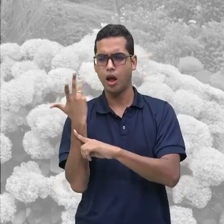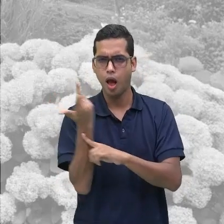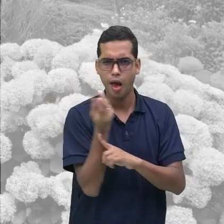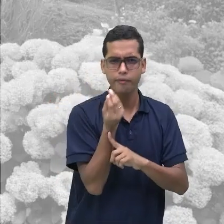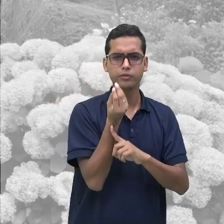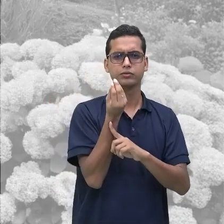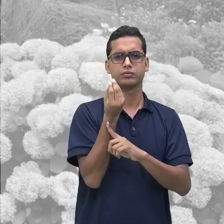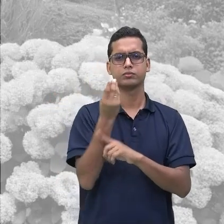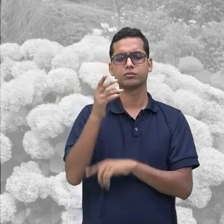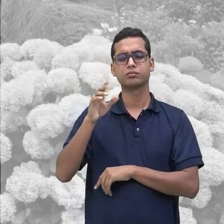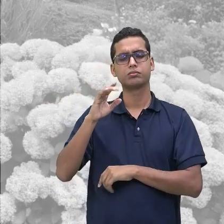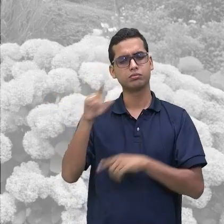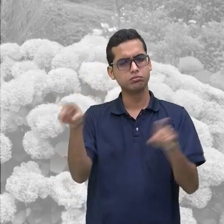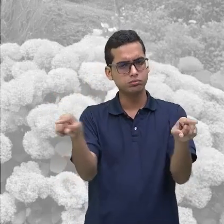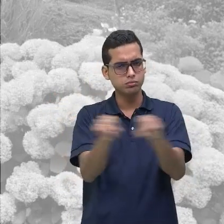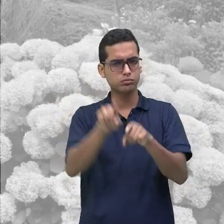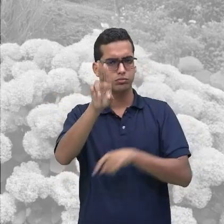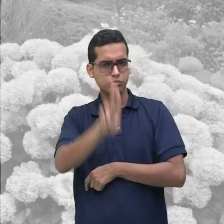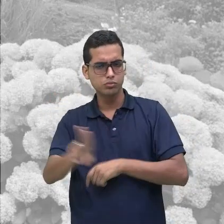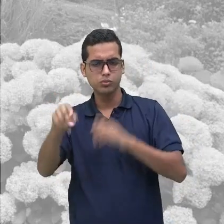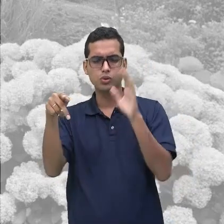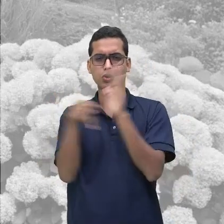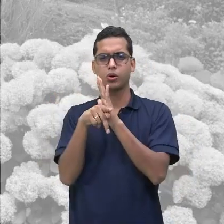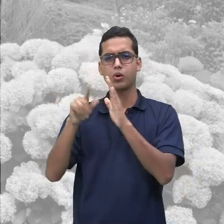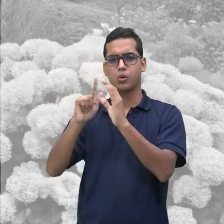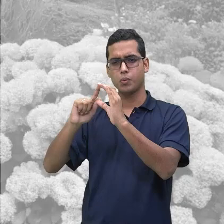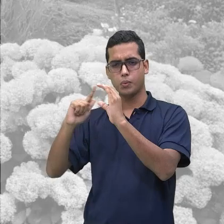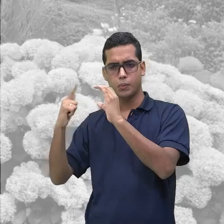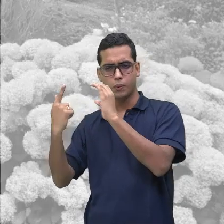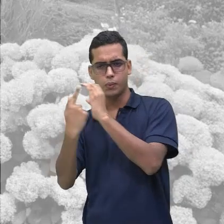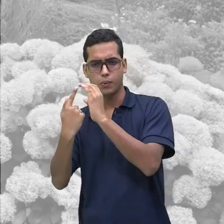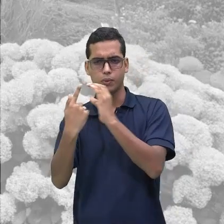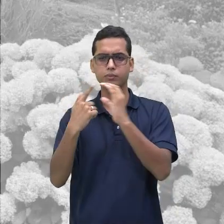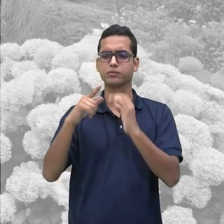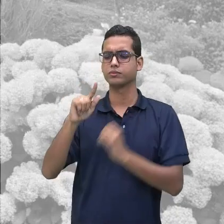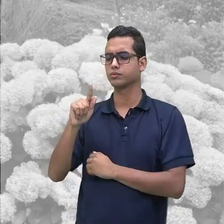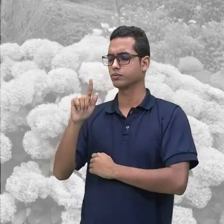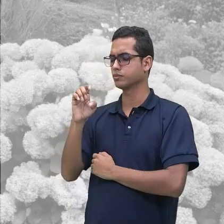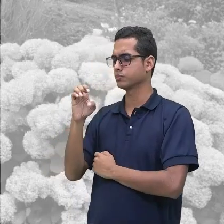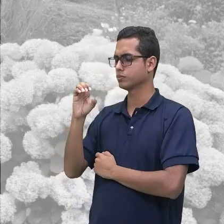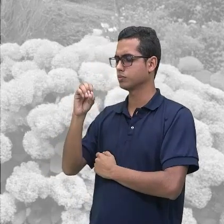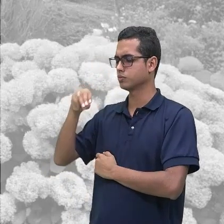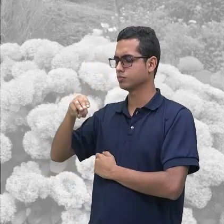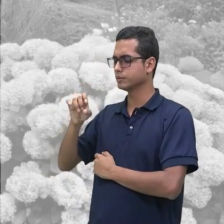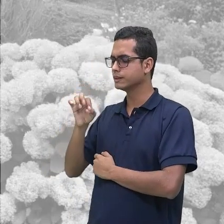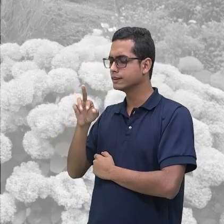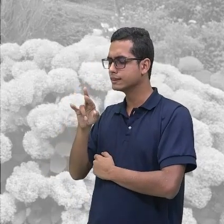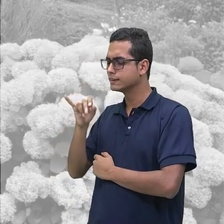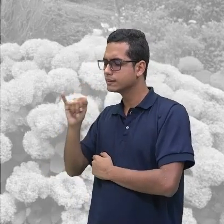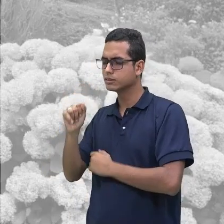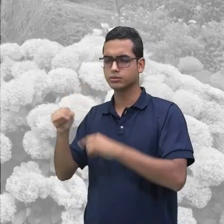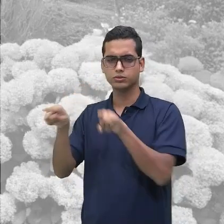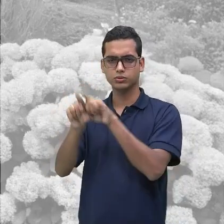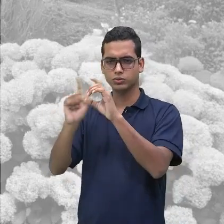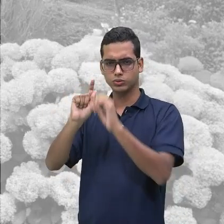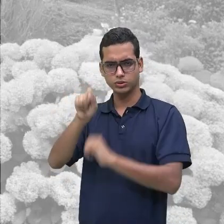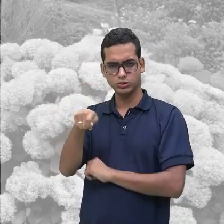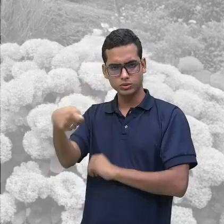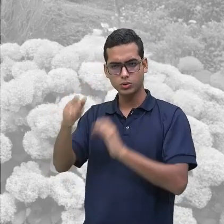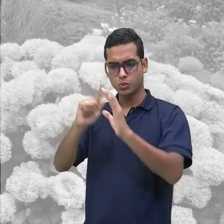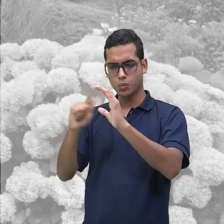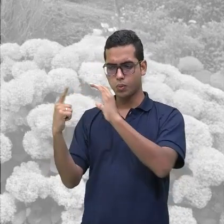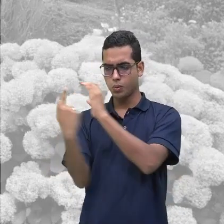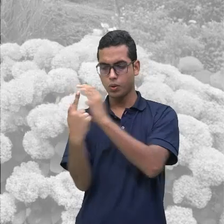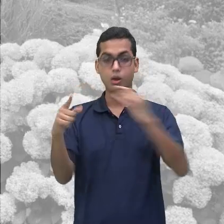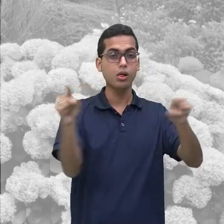utilizando a matemática, a geometria, que foi desenvolvida no Renascimento, vai ter essa